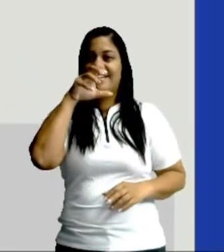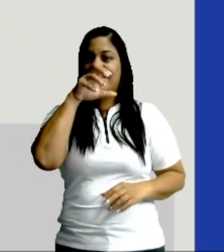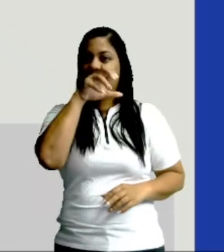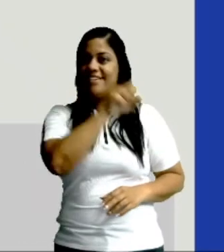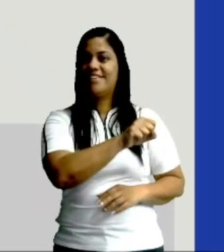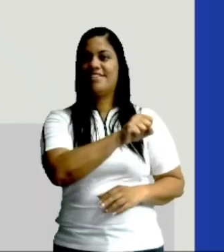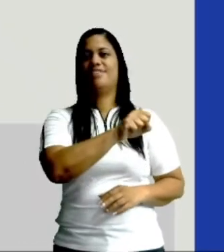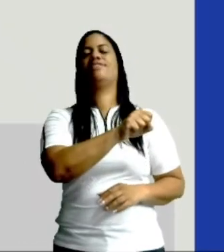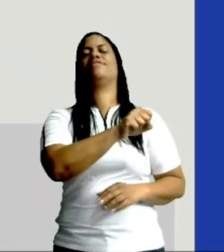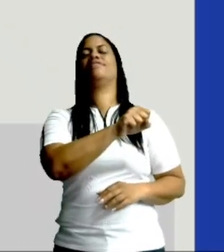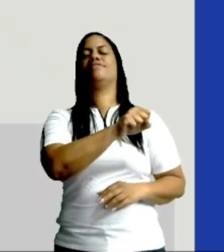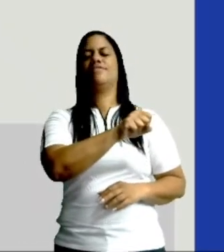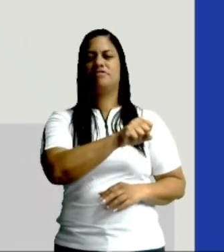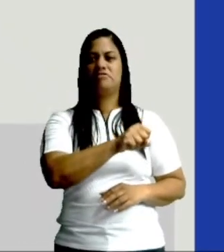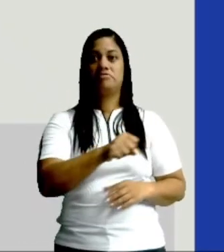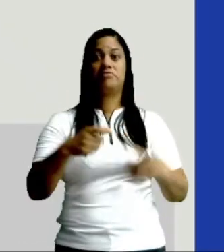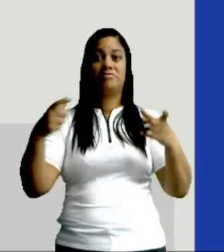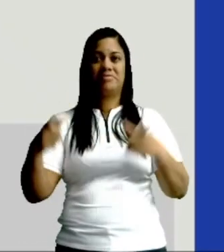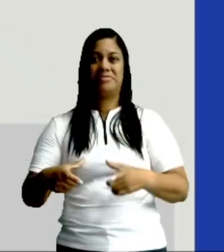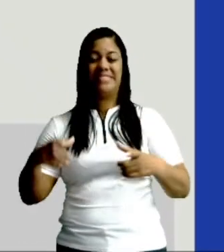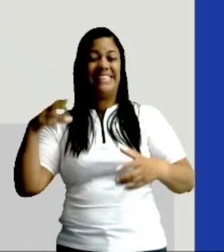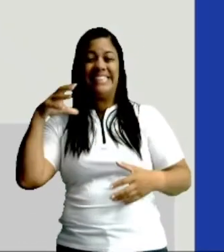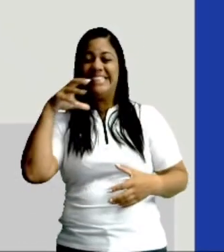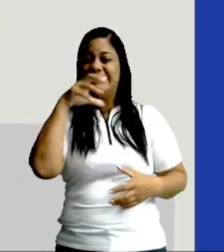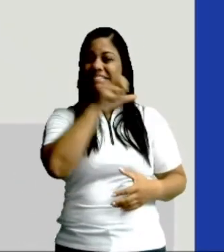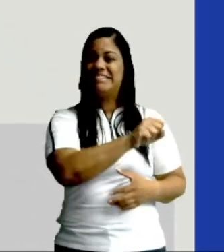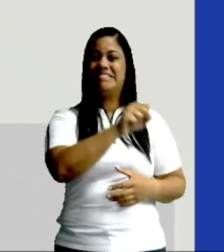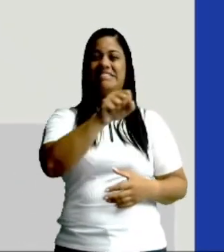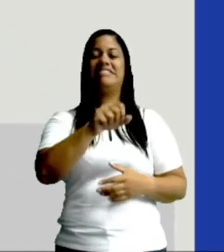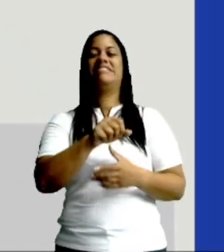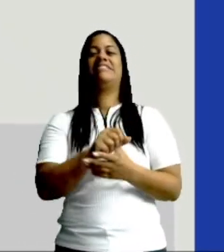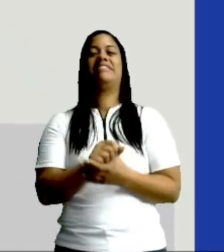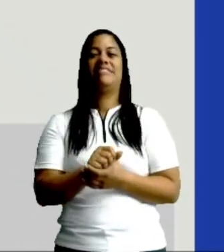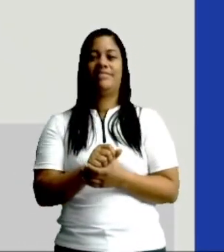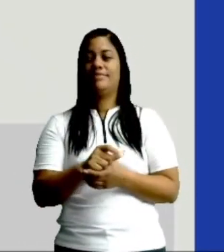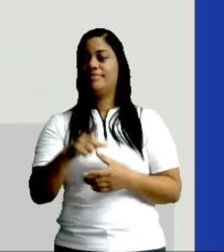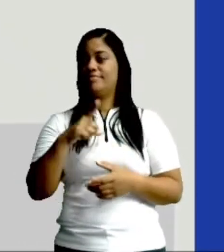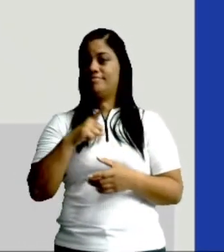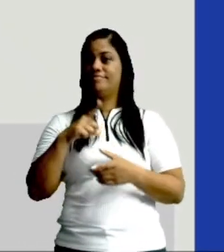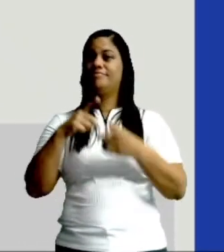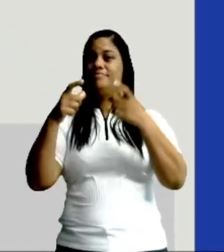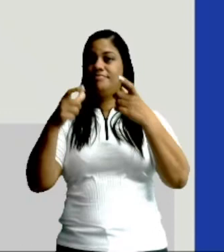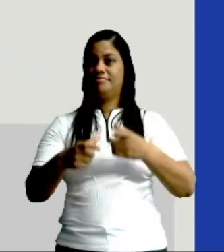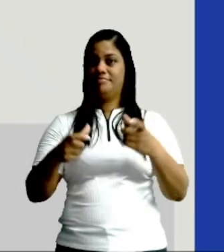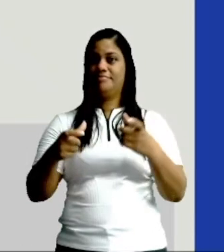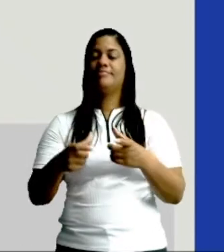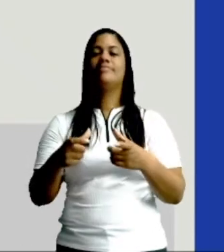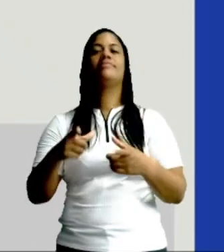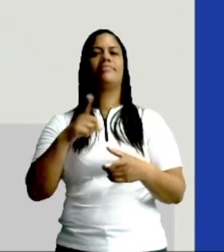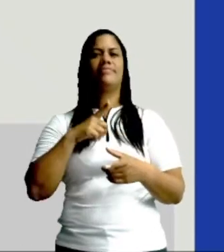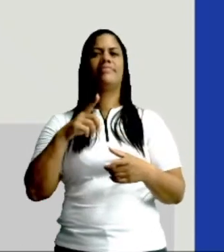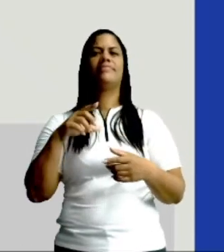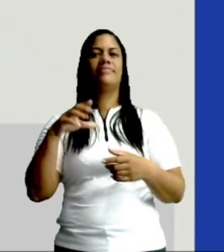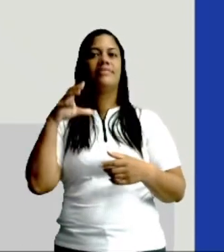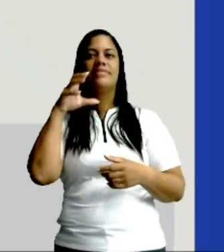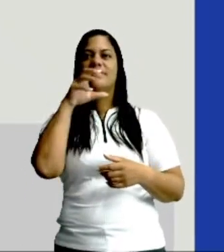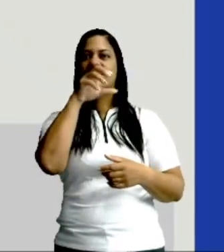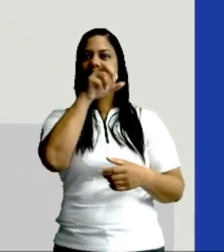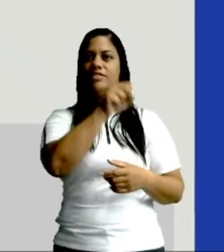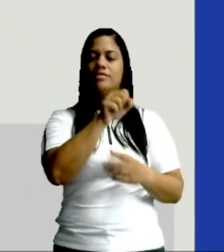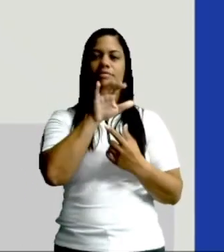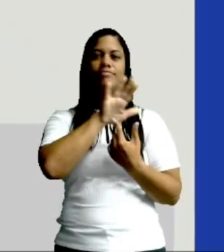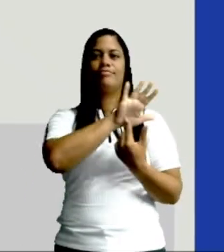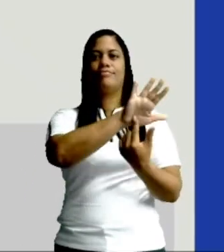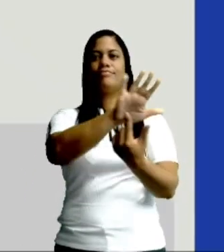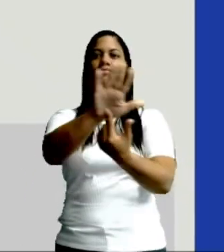extremo, né? Vamos dizer aqui, aquele clima do deserto. Existem habitantes nas áreas de deserto quente que